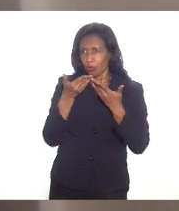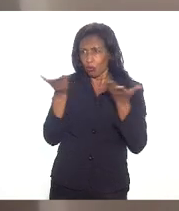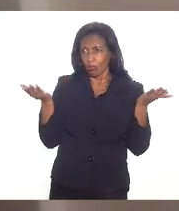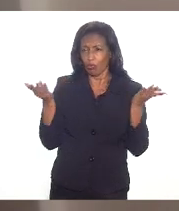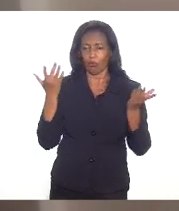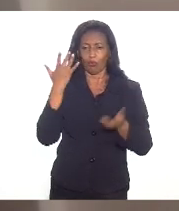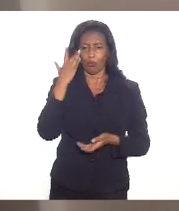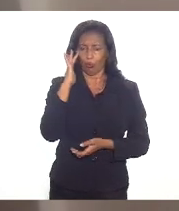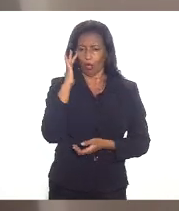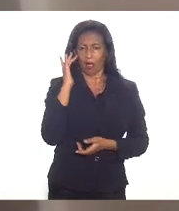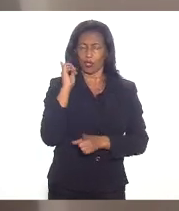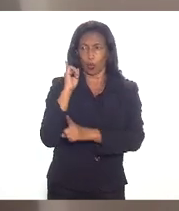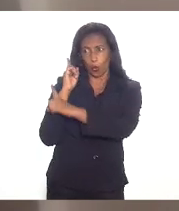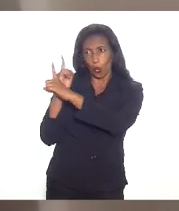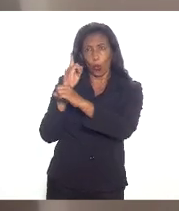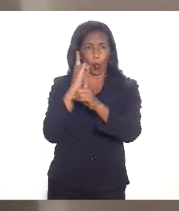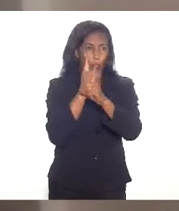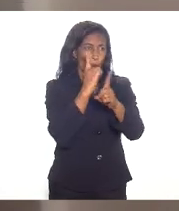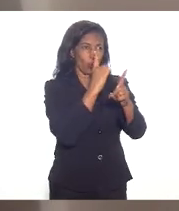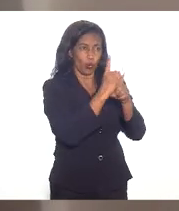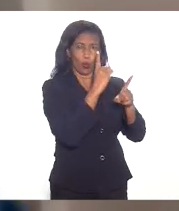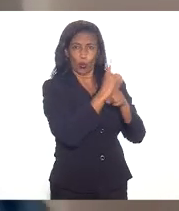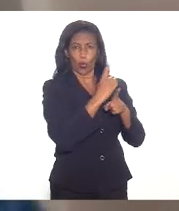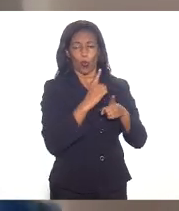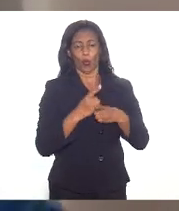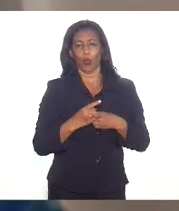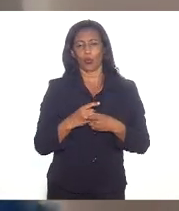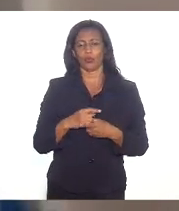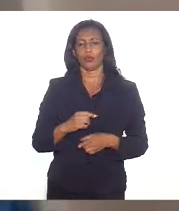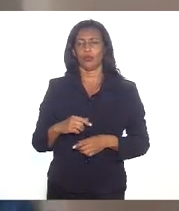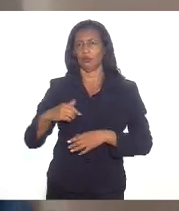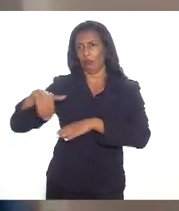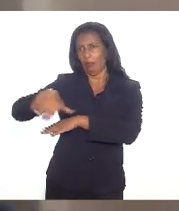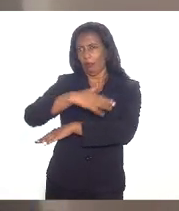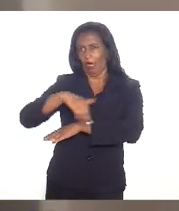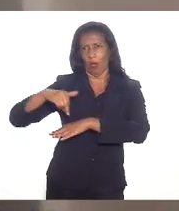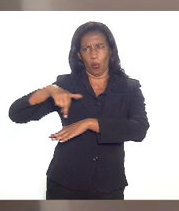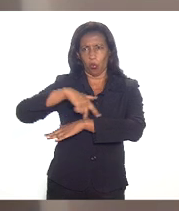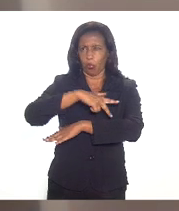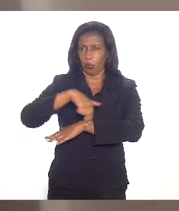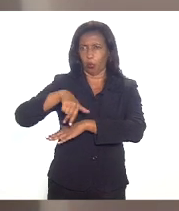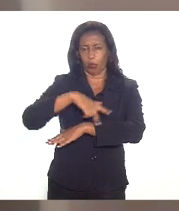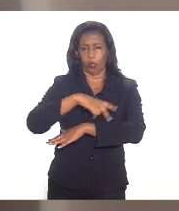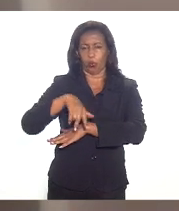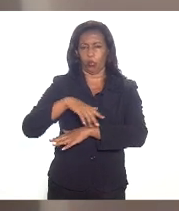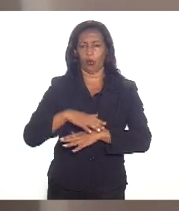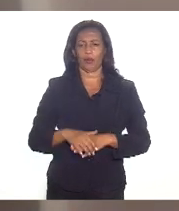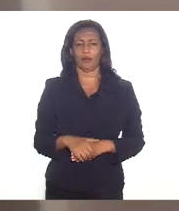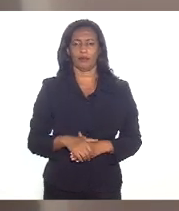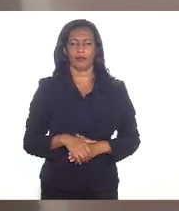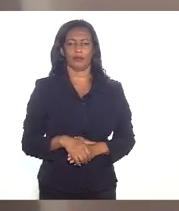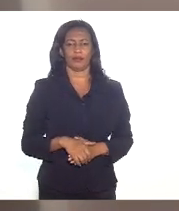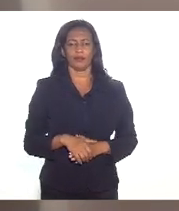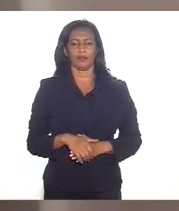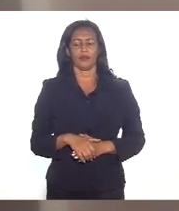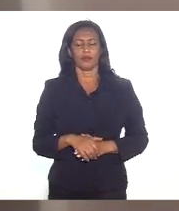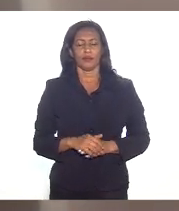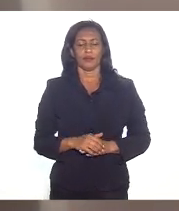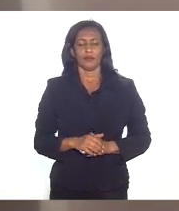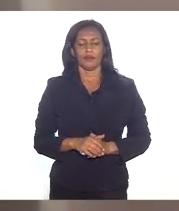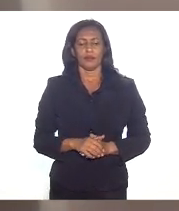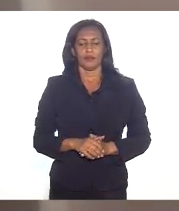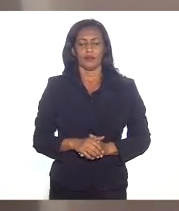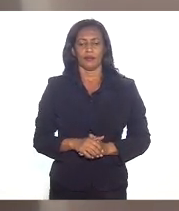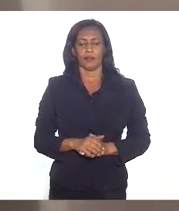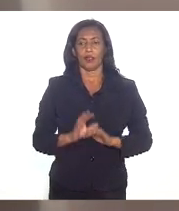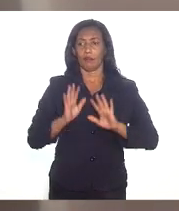eu sei porque eu encontro isso nos blocos, né? Mas fui um dos criadores, participei da criação do Simpatia com a Zé Moa, né?